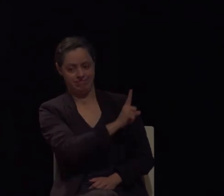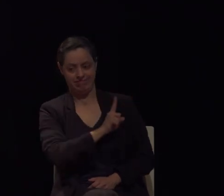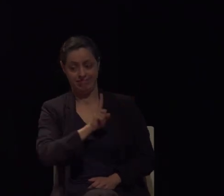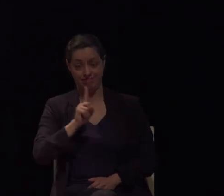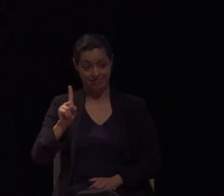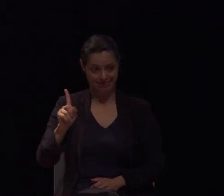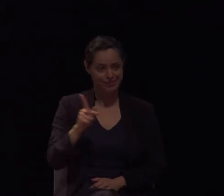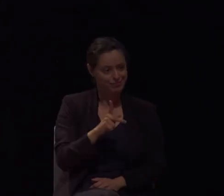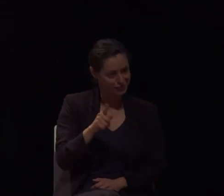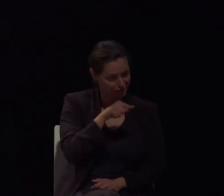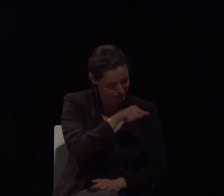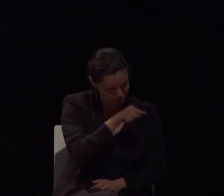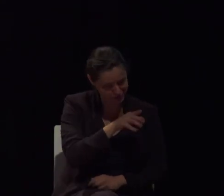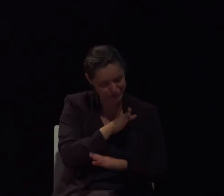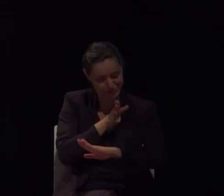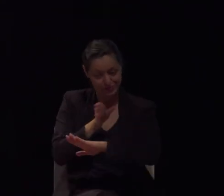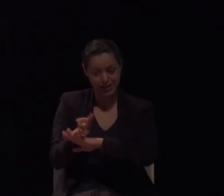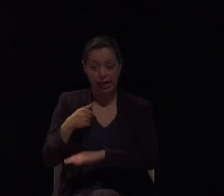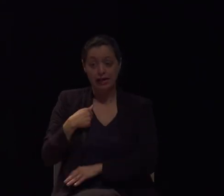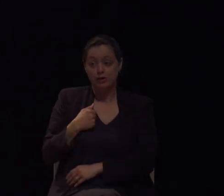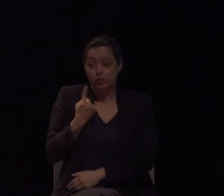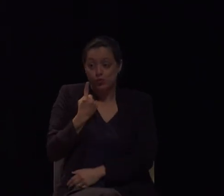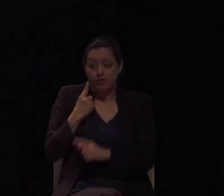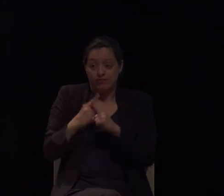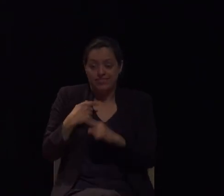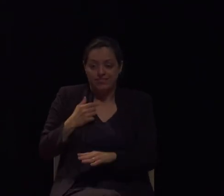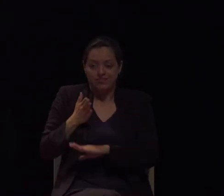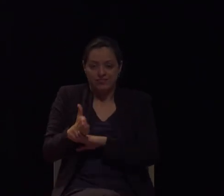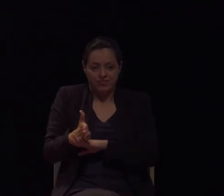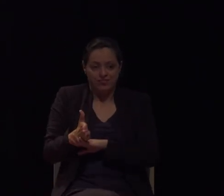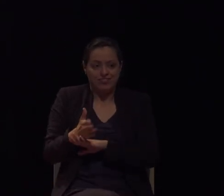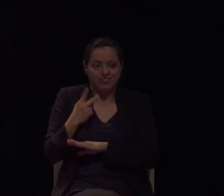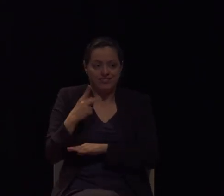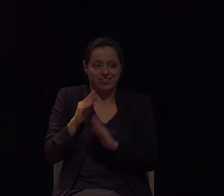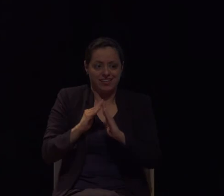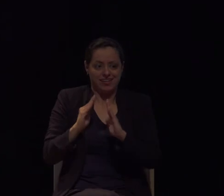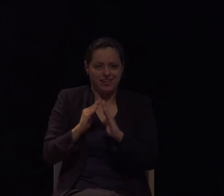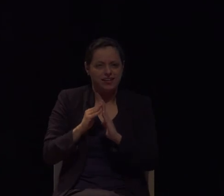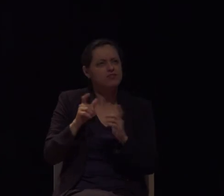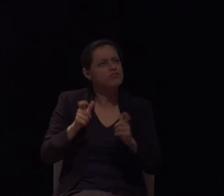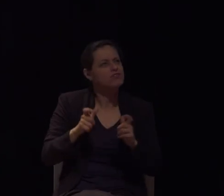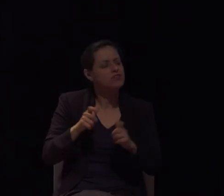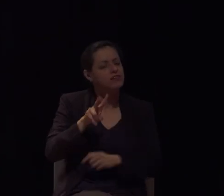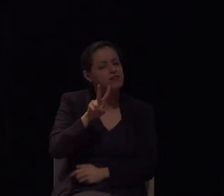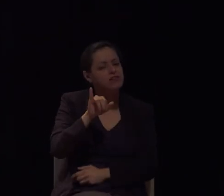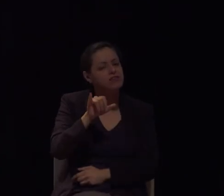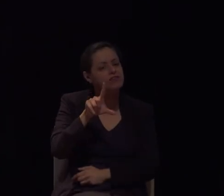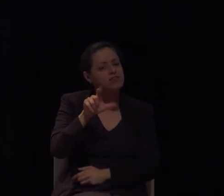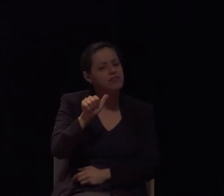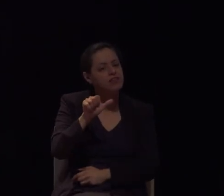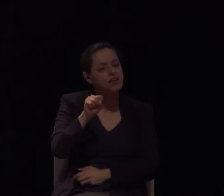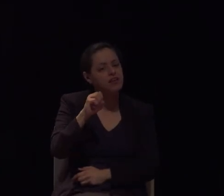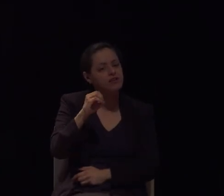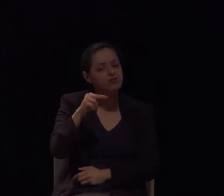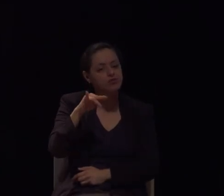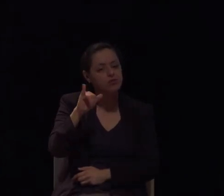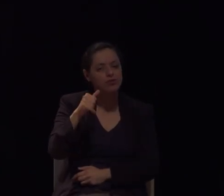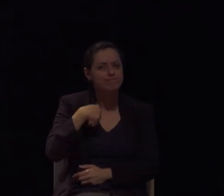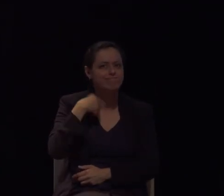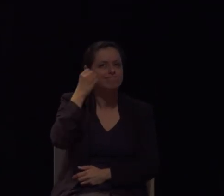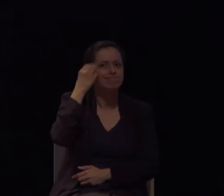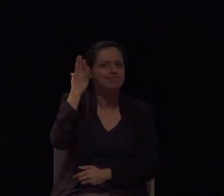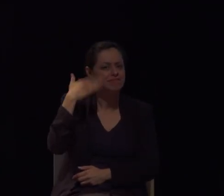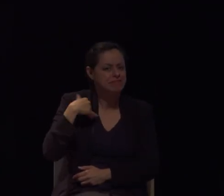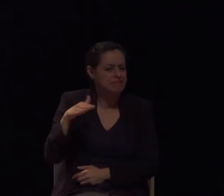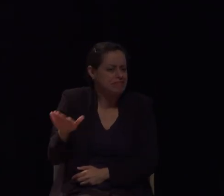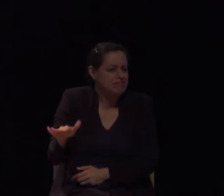eu fui uma vez só na casa do professor mário se eu não me engano era na vila sônia não me lembro direito que faz muito tempo era criança o